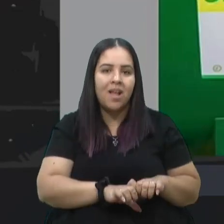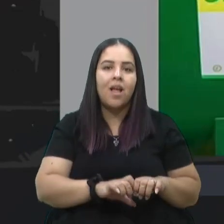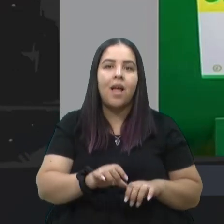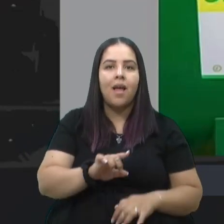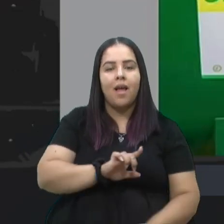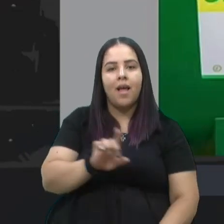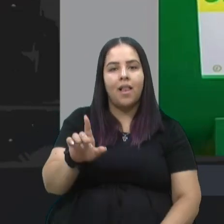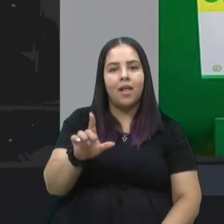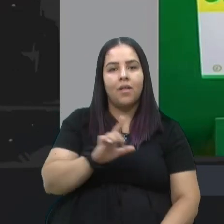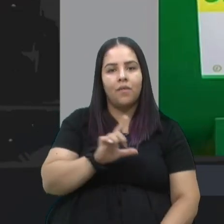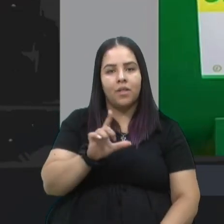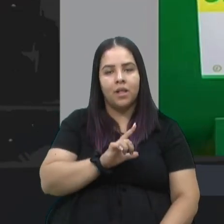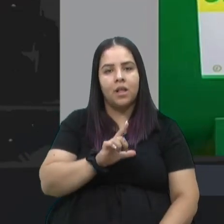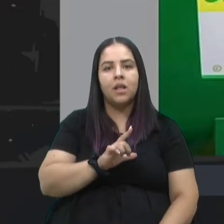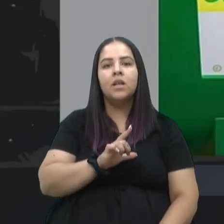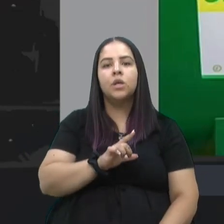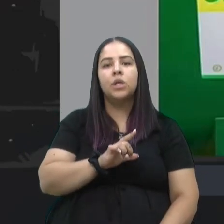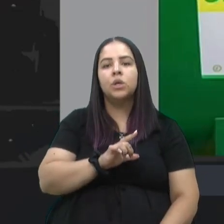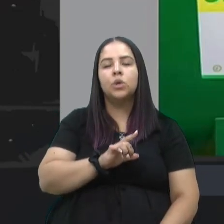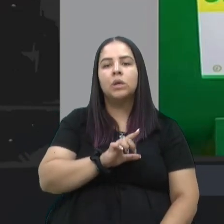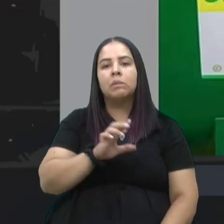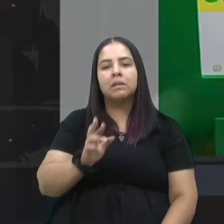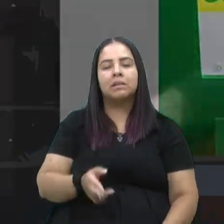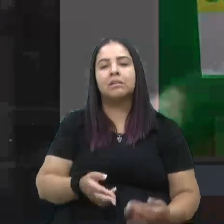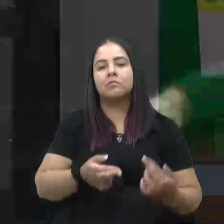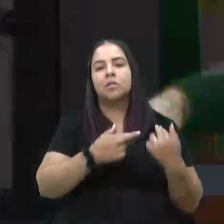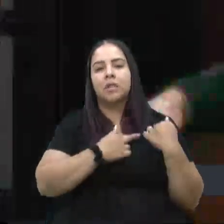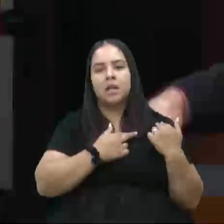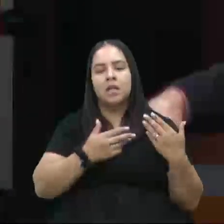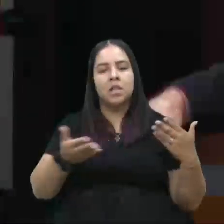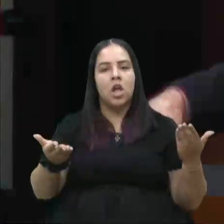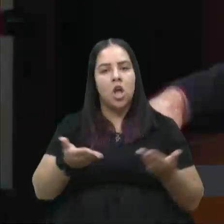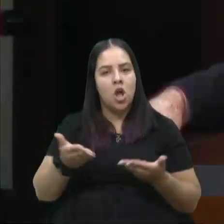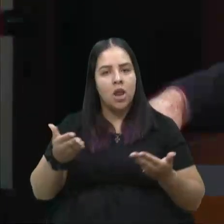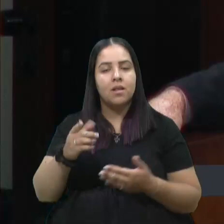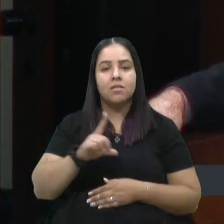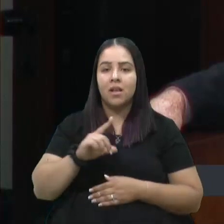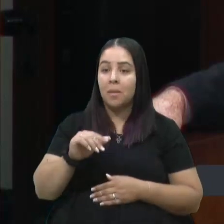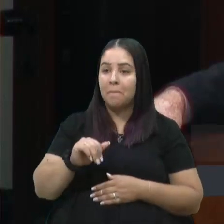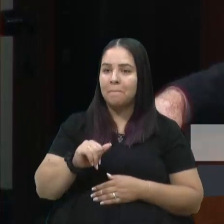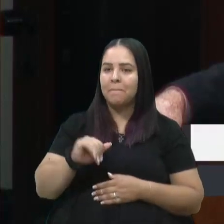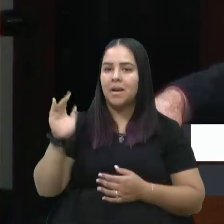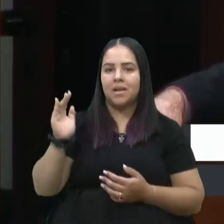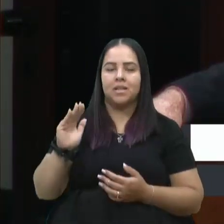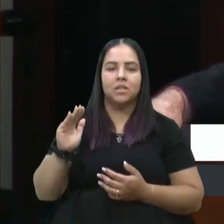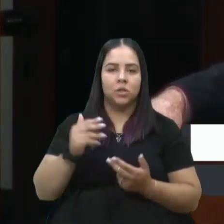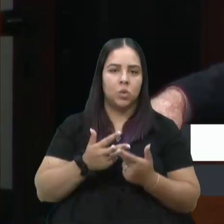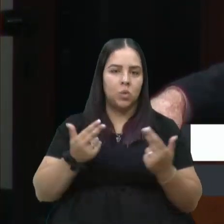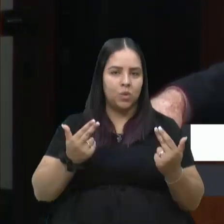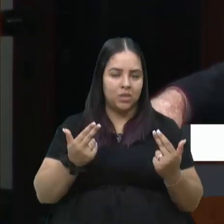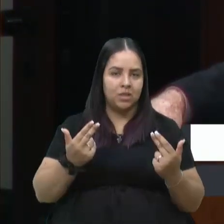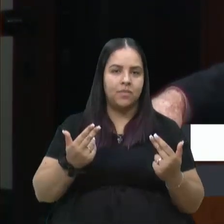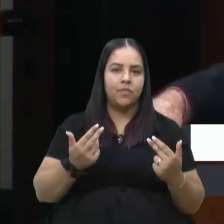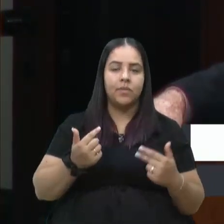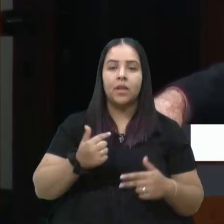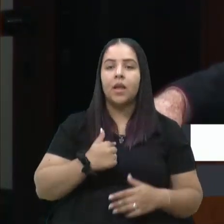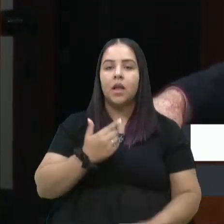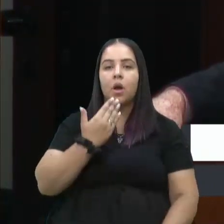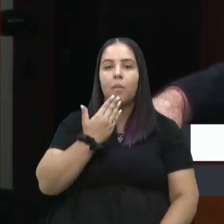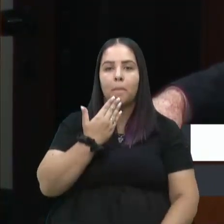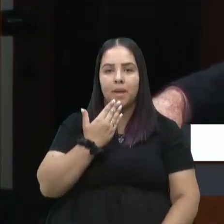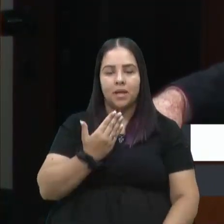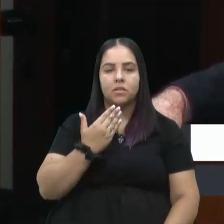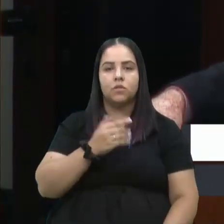mão uma condição muito melhor do que ela adquiriu. Então eu peço